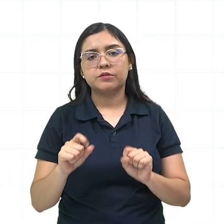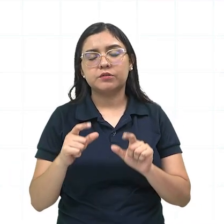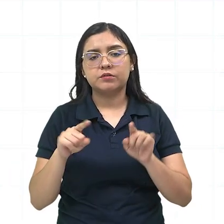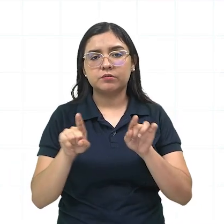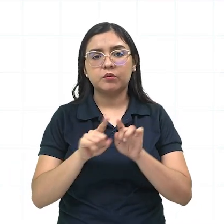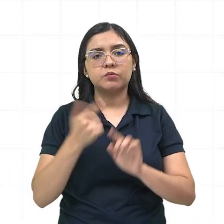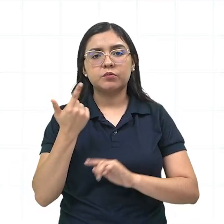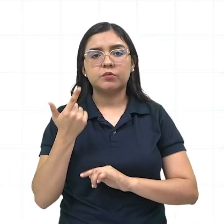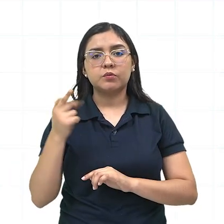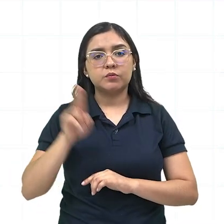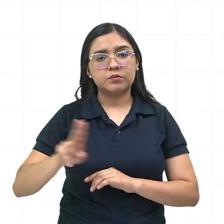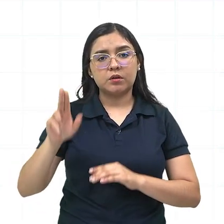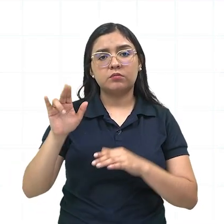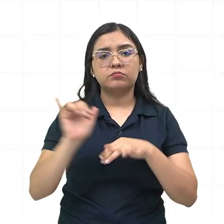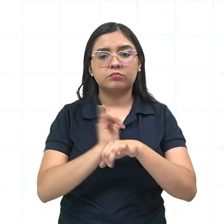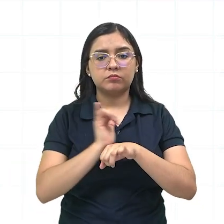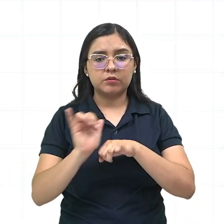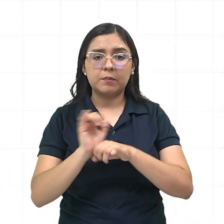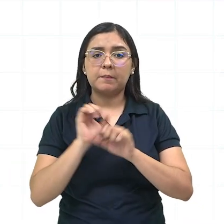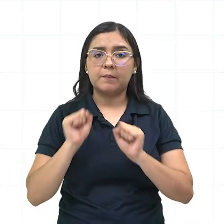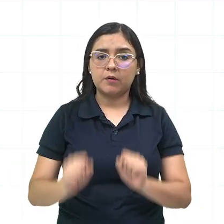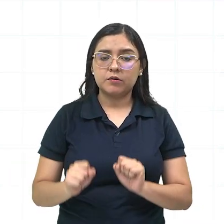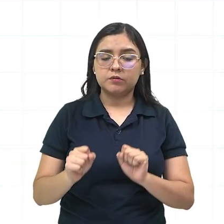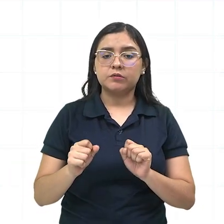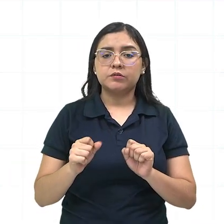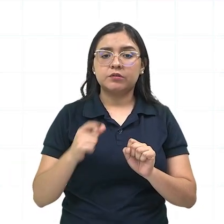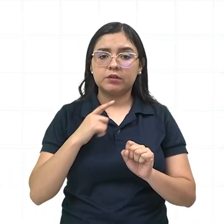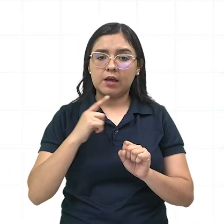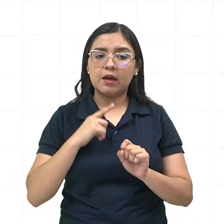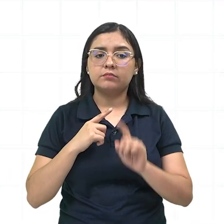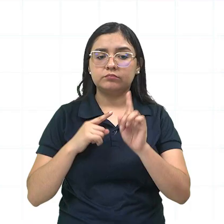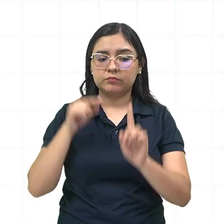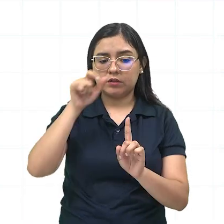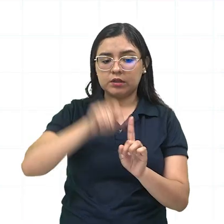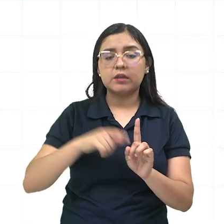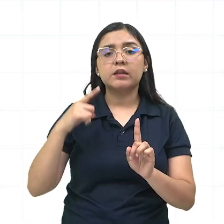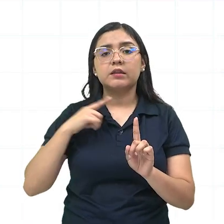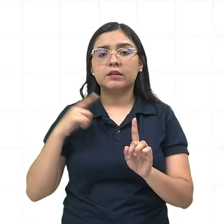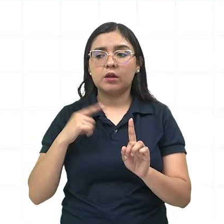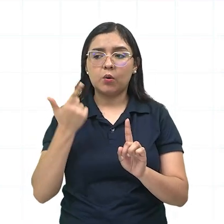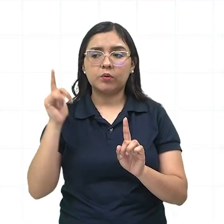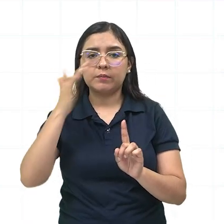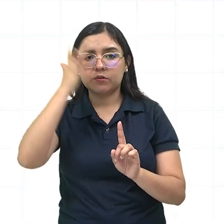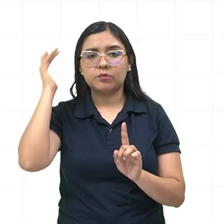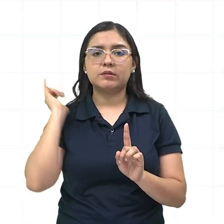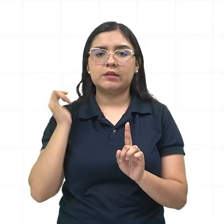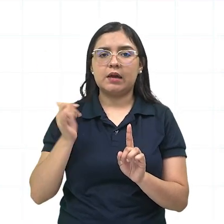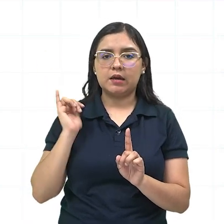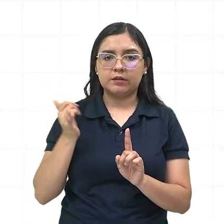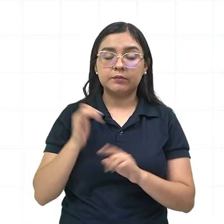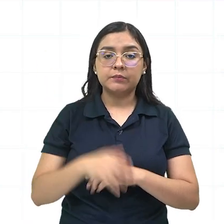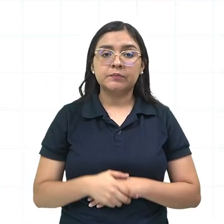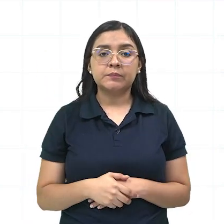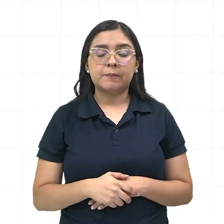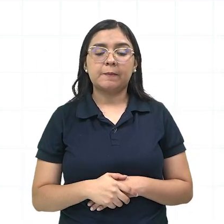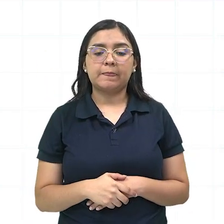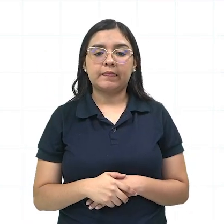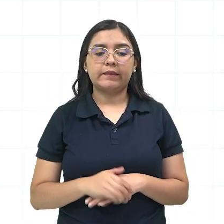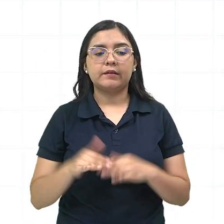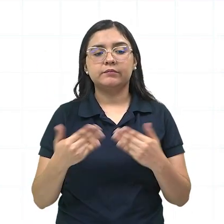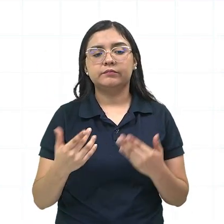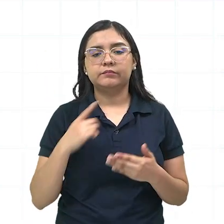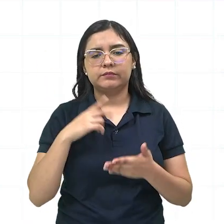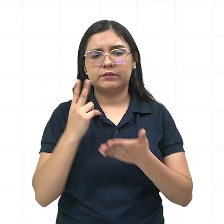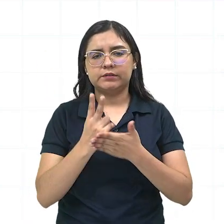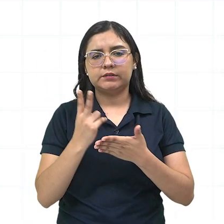outra forma. Ele pode estar na cena e tem um narrador e essa fala vem de uma outra maneira. Então, nem sempre